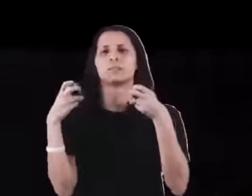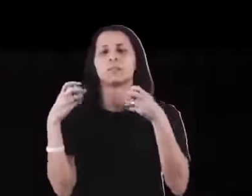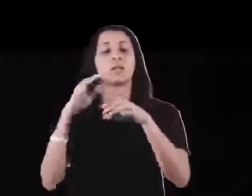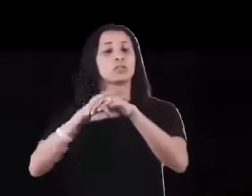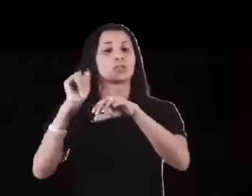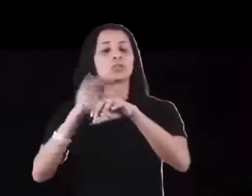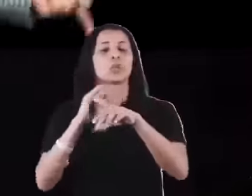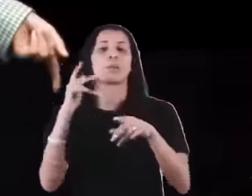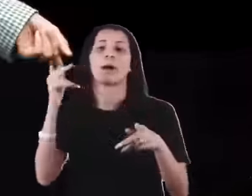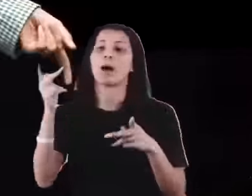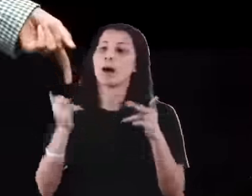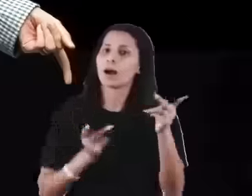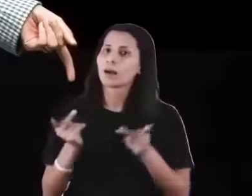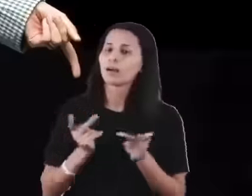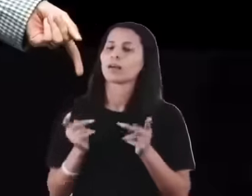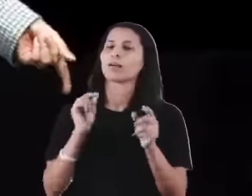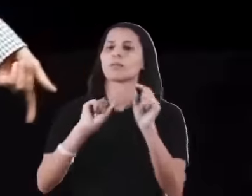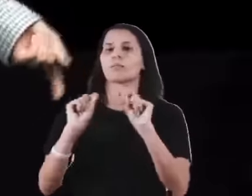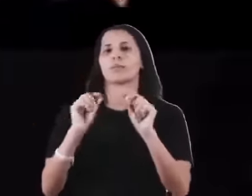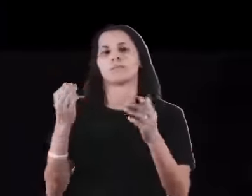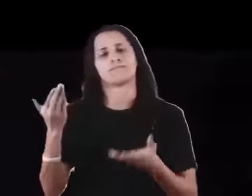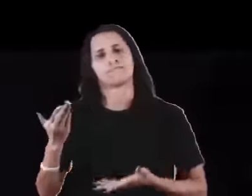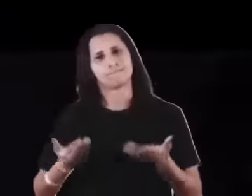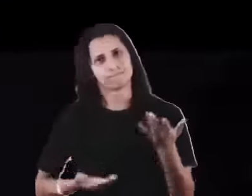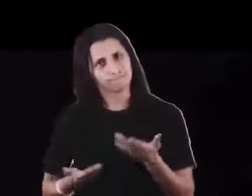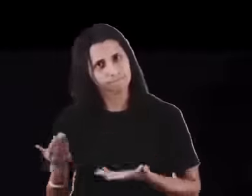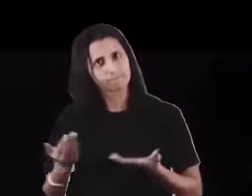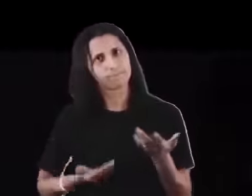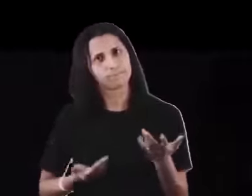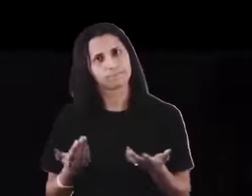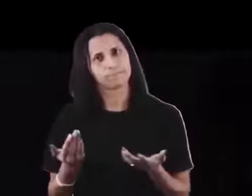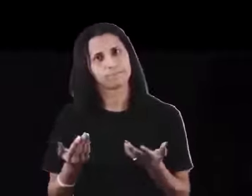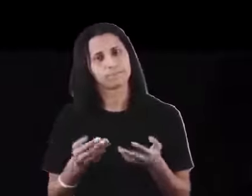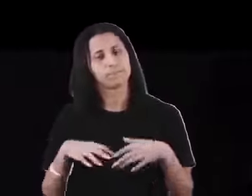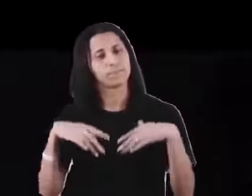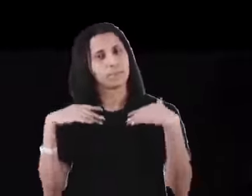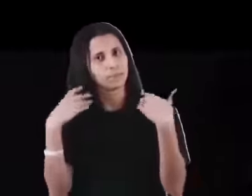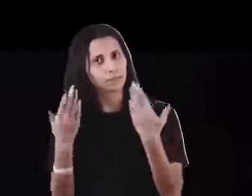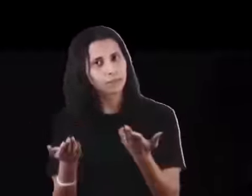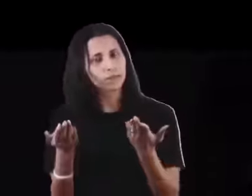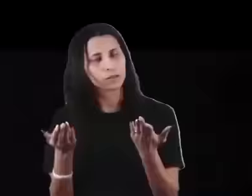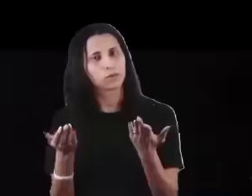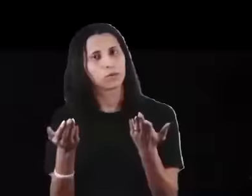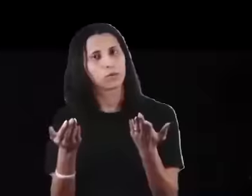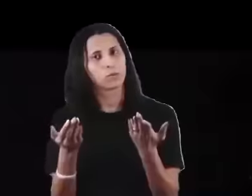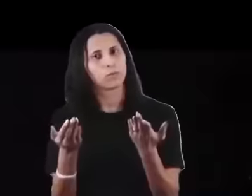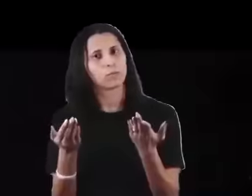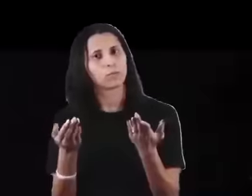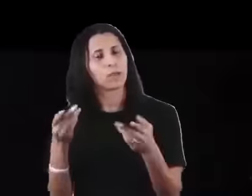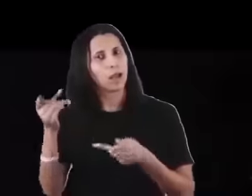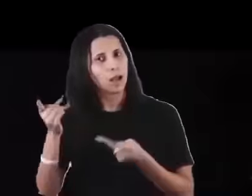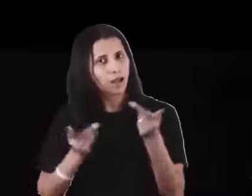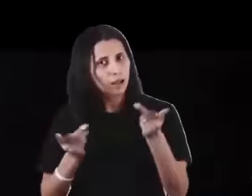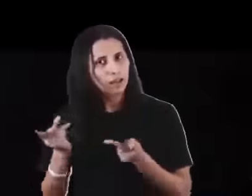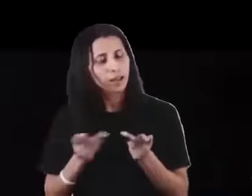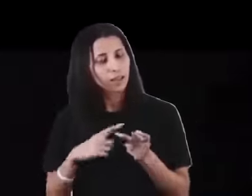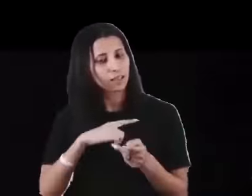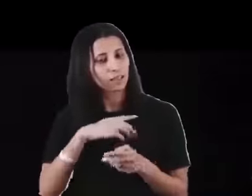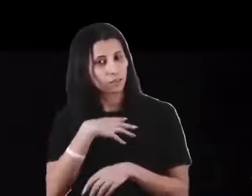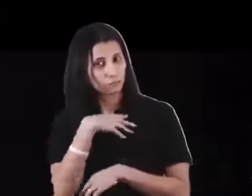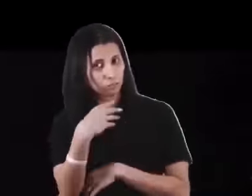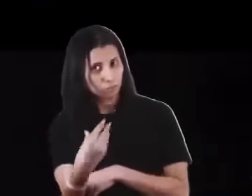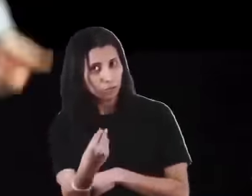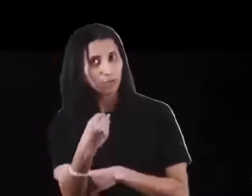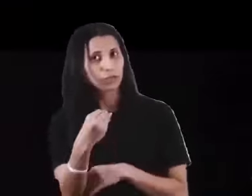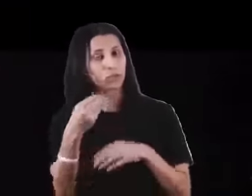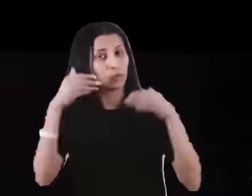chama a Gabi serva ai quando a gata tem um filho